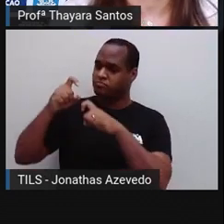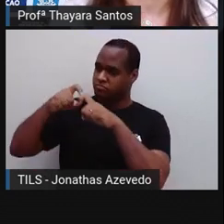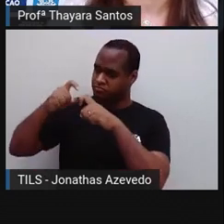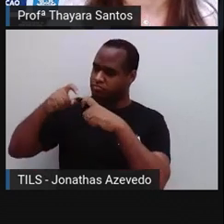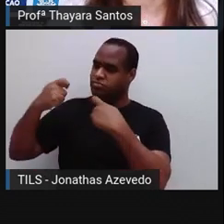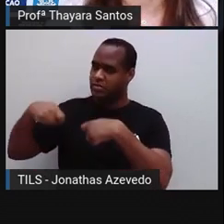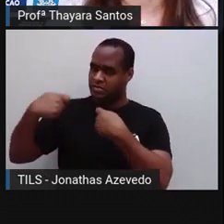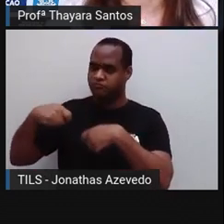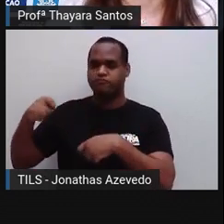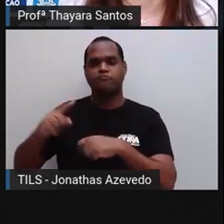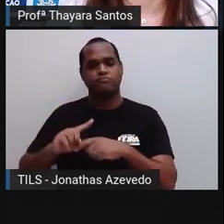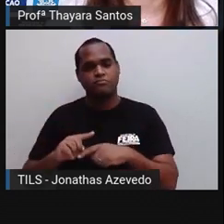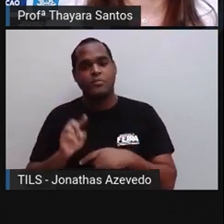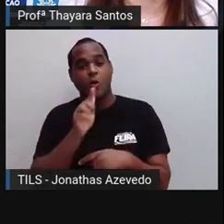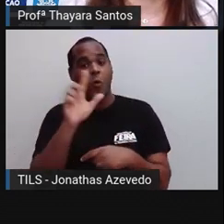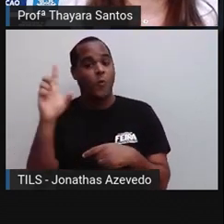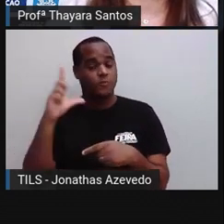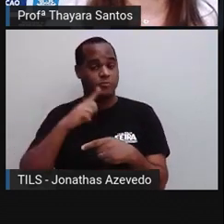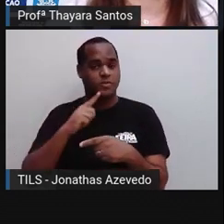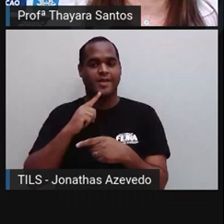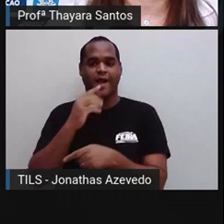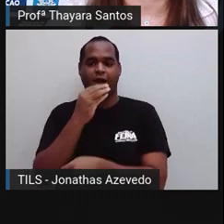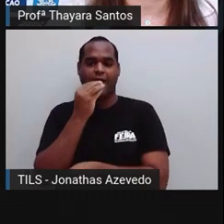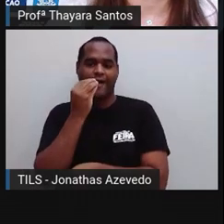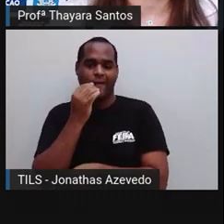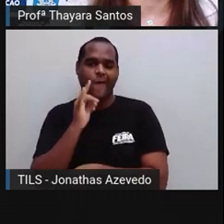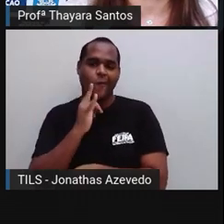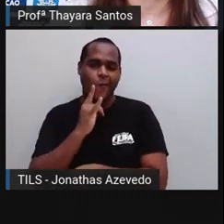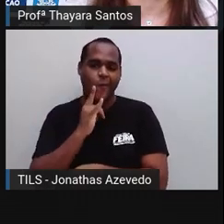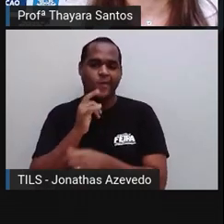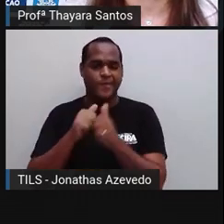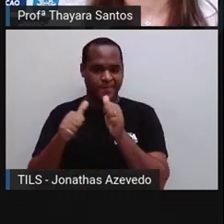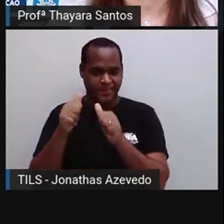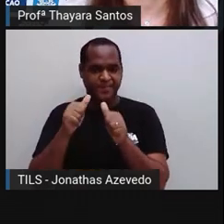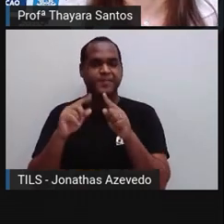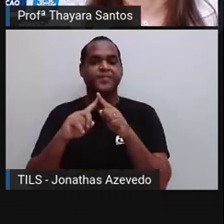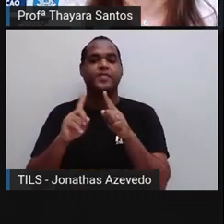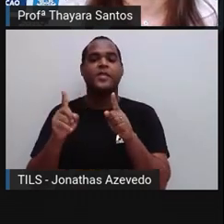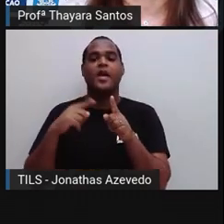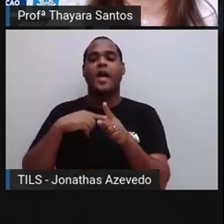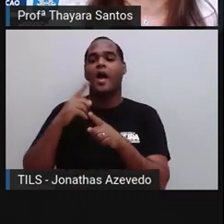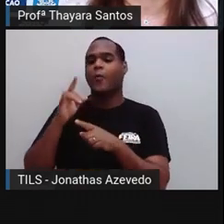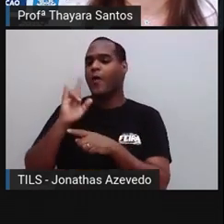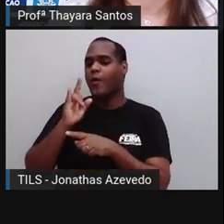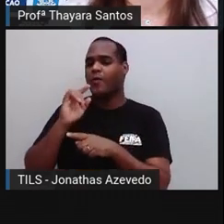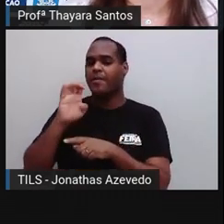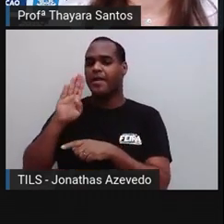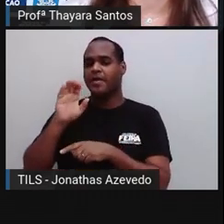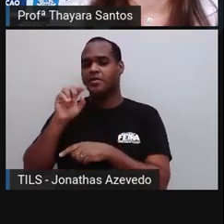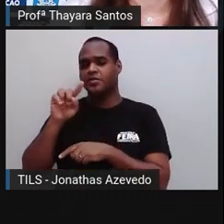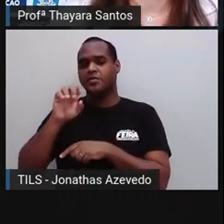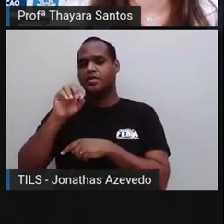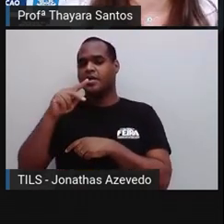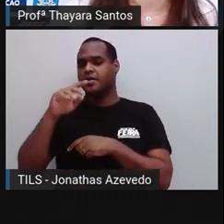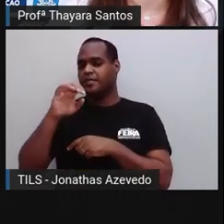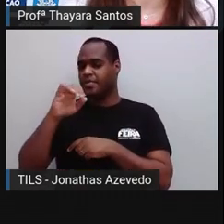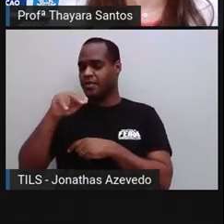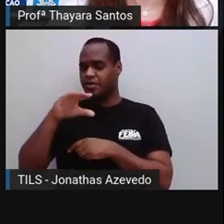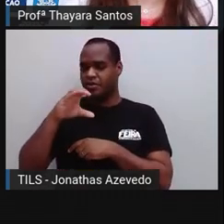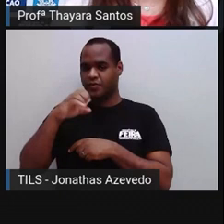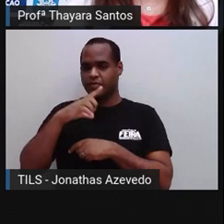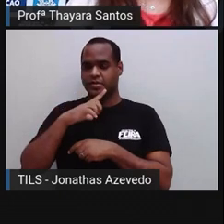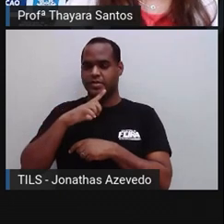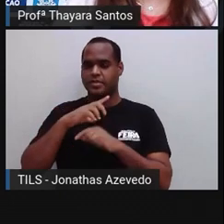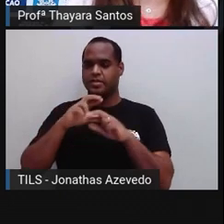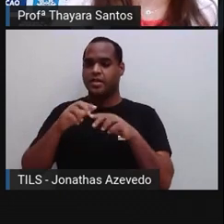médica. Letra C, a resposta era álcool, que é uma droga depressora. Letra D, o álcool e os benzodiazepínicos, que são